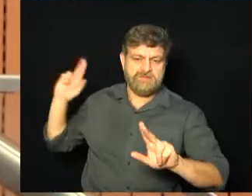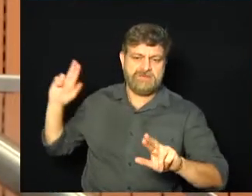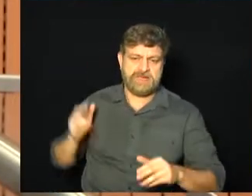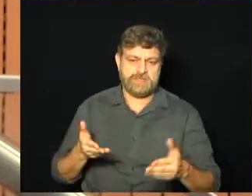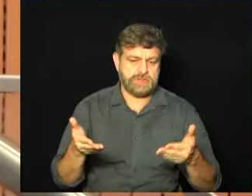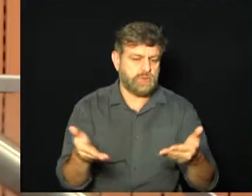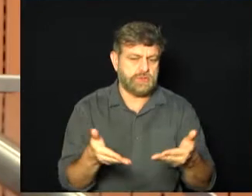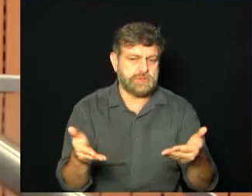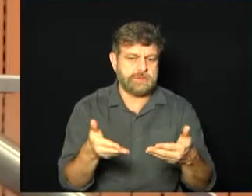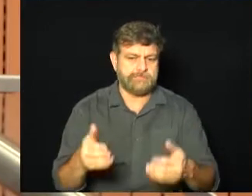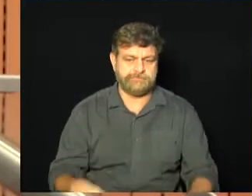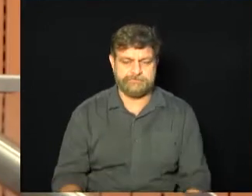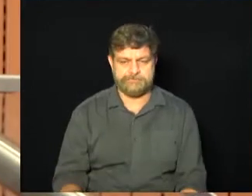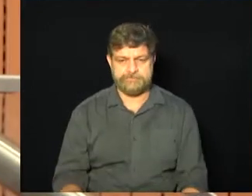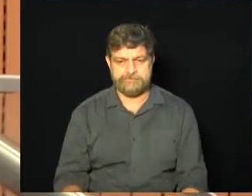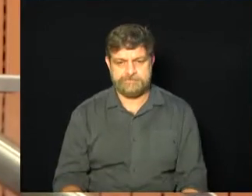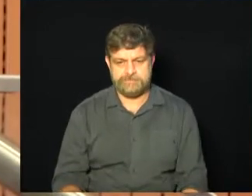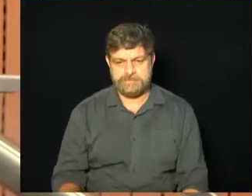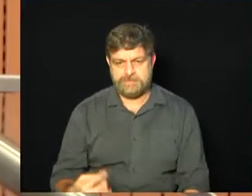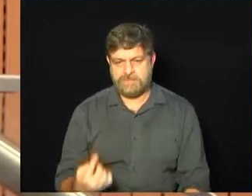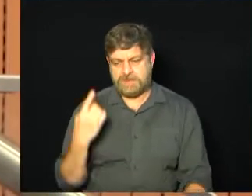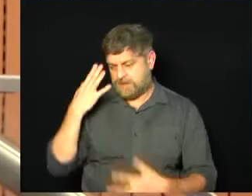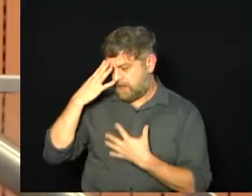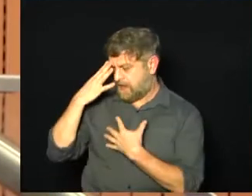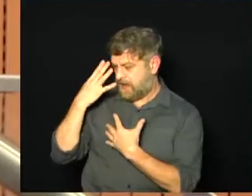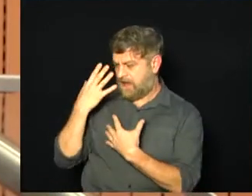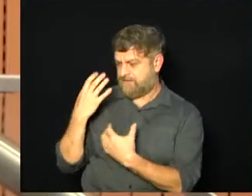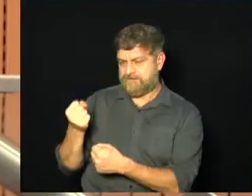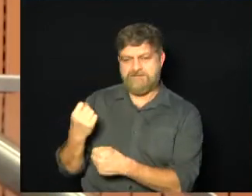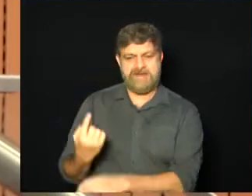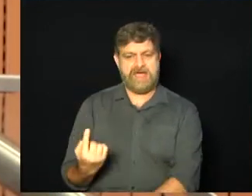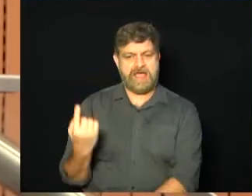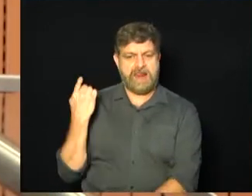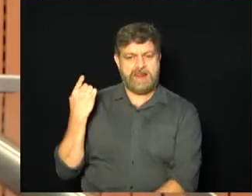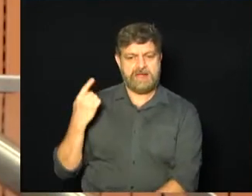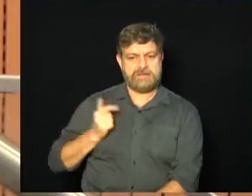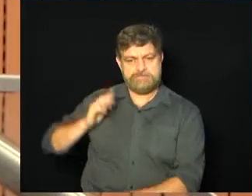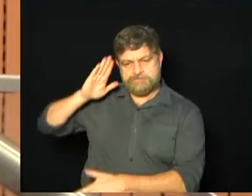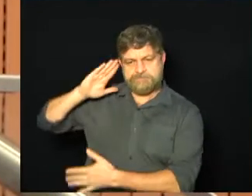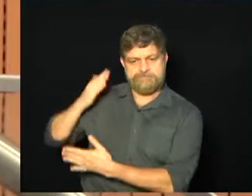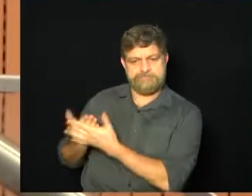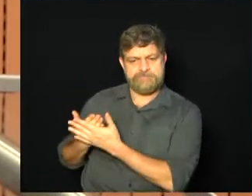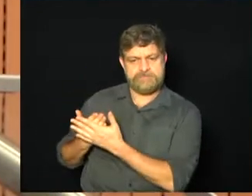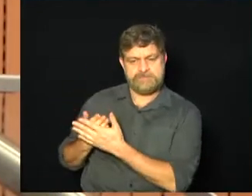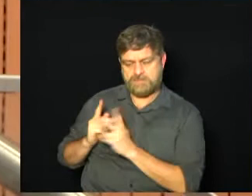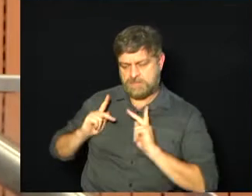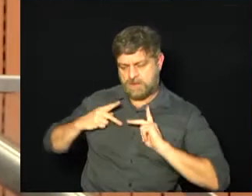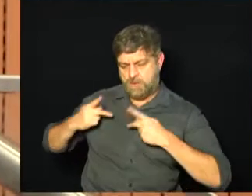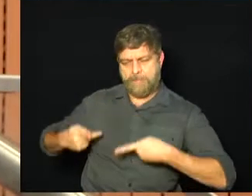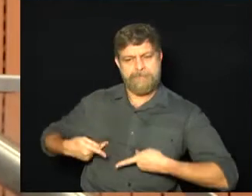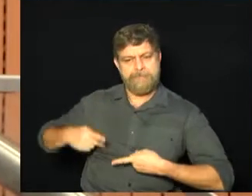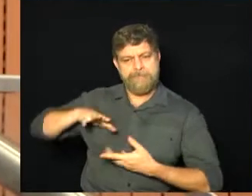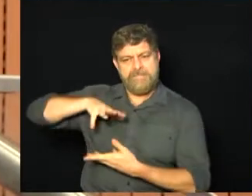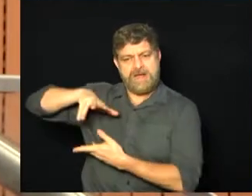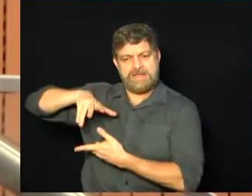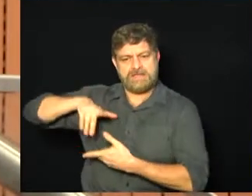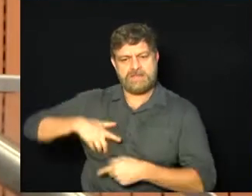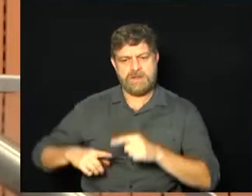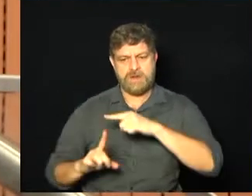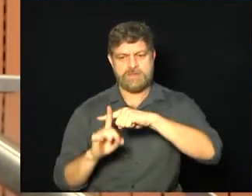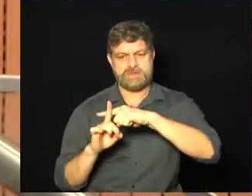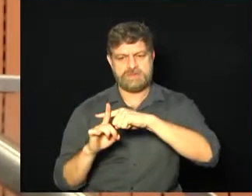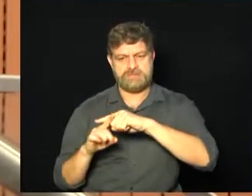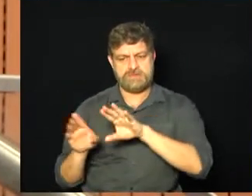hoje. A fé com que as pessoas acreditavam na humanidade. Aí vem o positivismo,